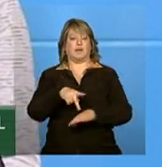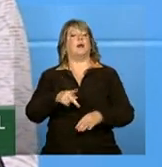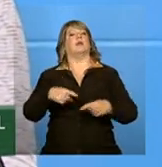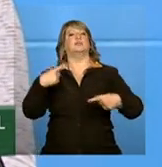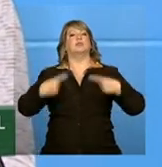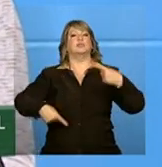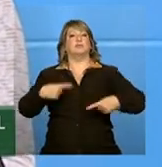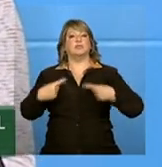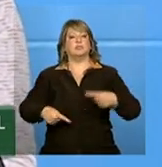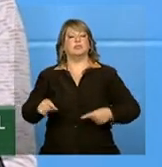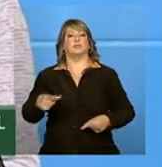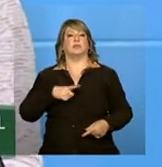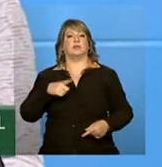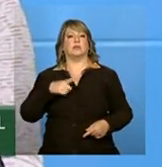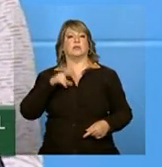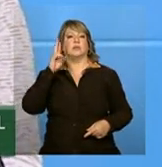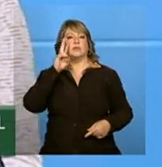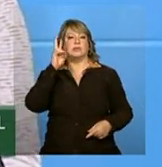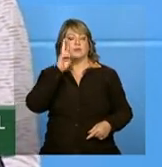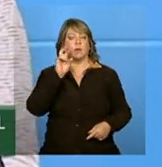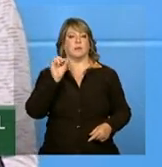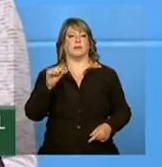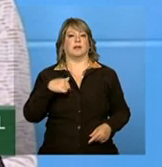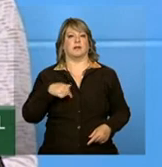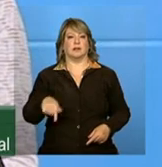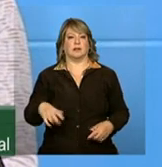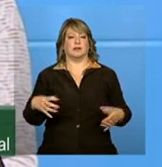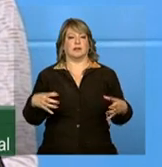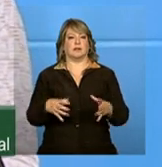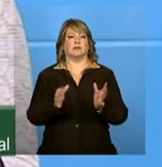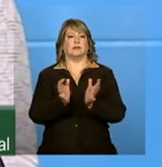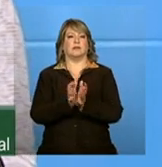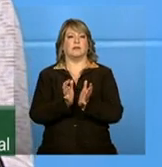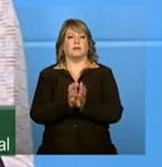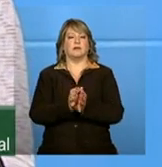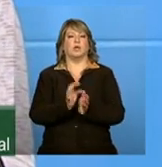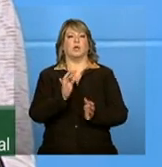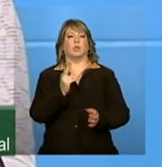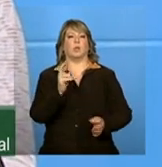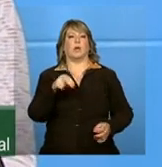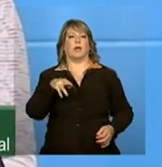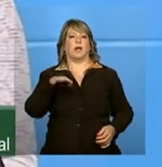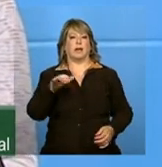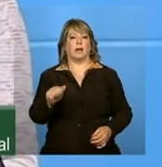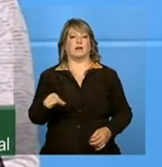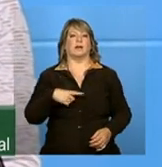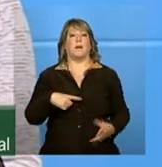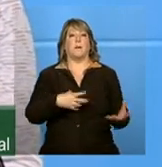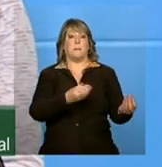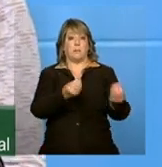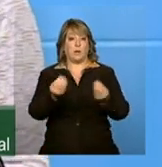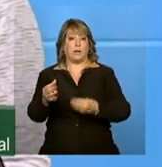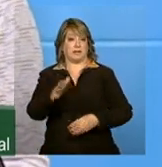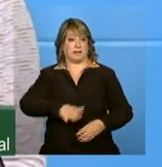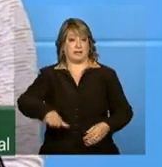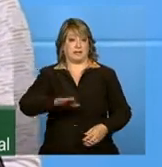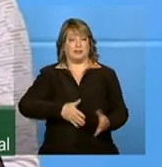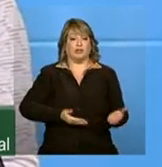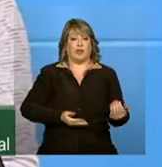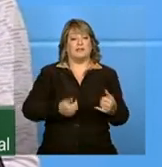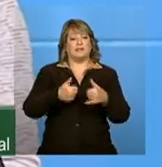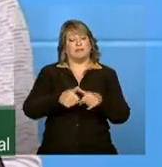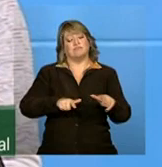questão que acontecia com, por exemplo, da colheita das amêndoas na Turquia. E muitas crianças jovenzinhas estavam